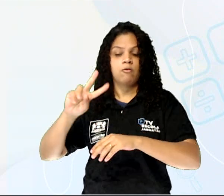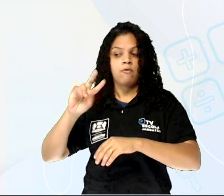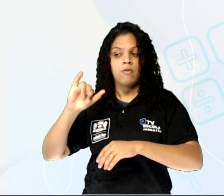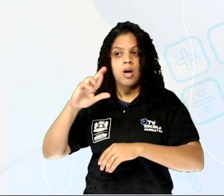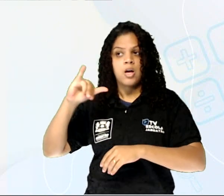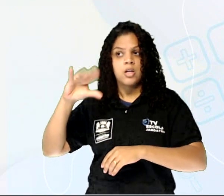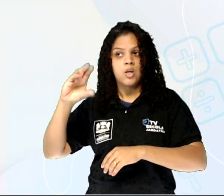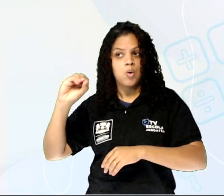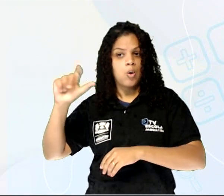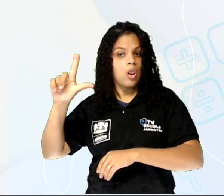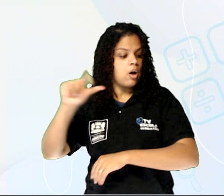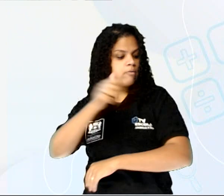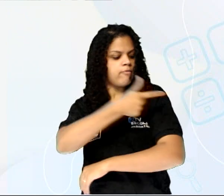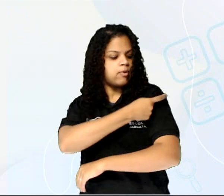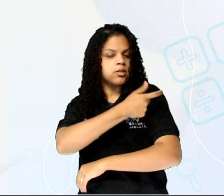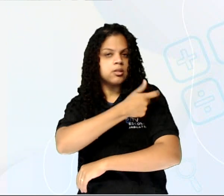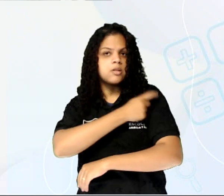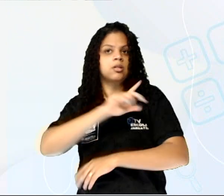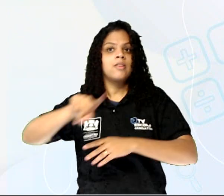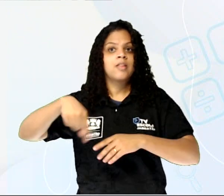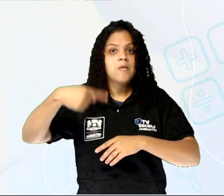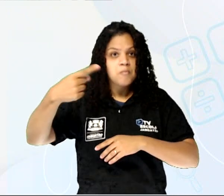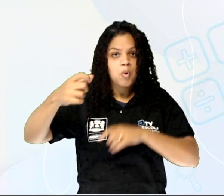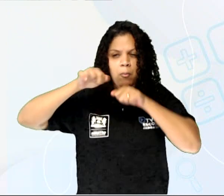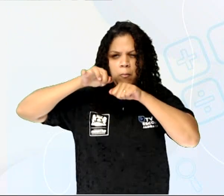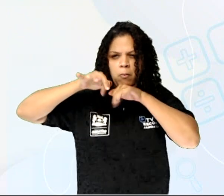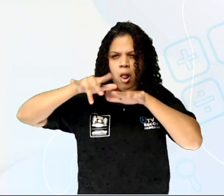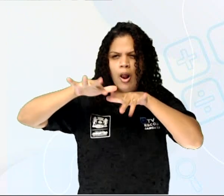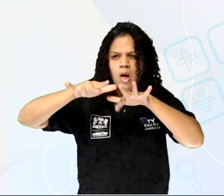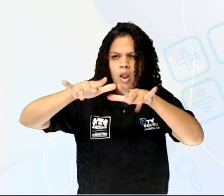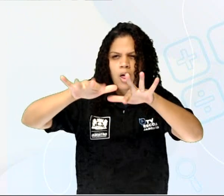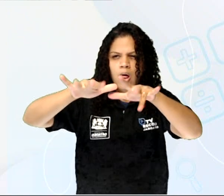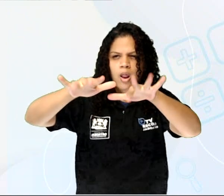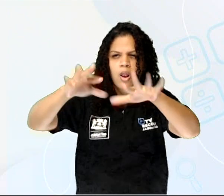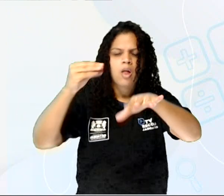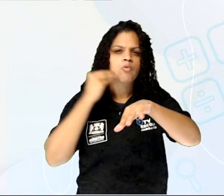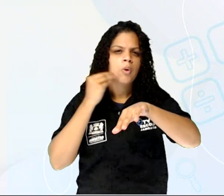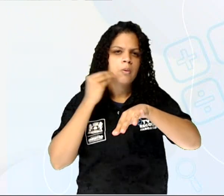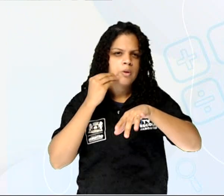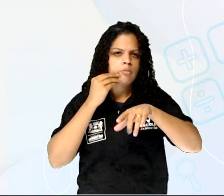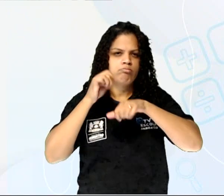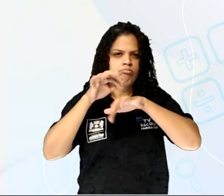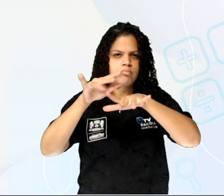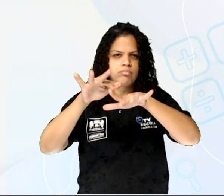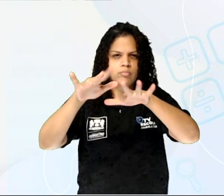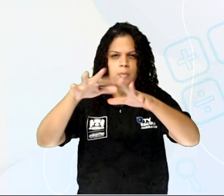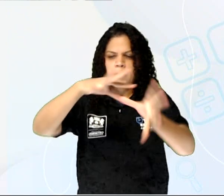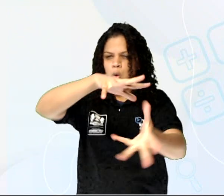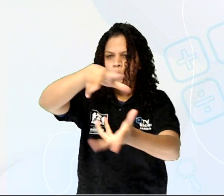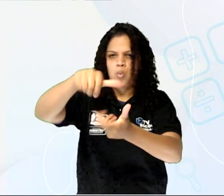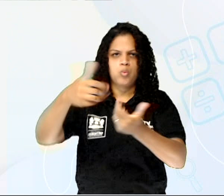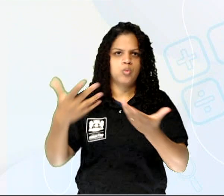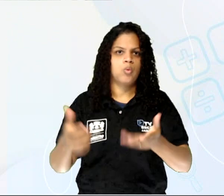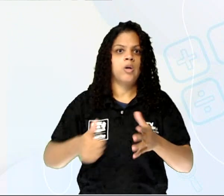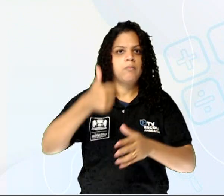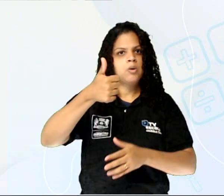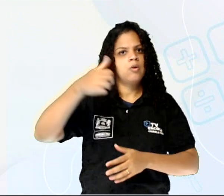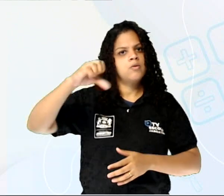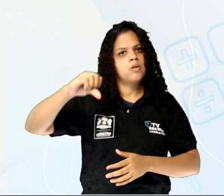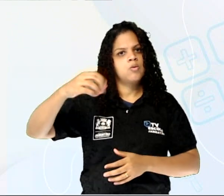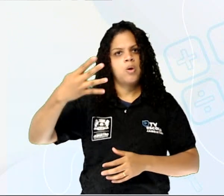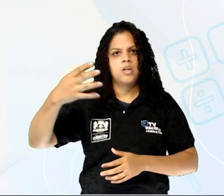pouco tempo sua descoberta foi reconhecida e espalhou-se pelo mundo. Em 1799, foi criado o primeiro